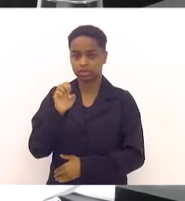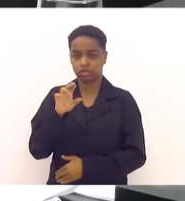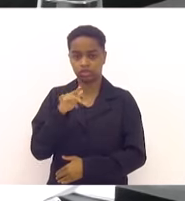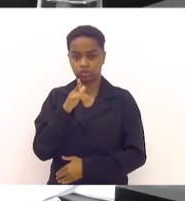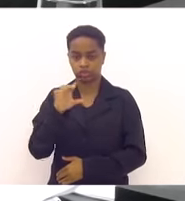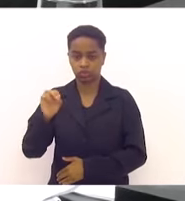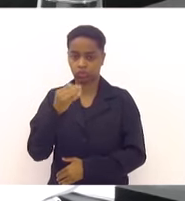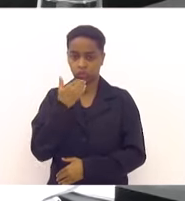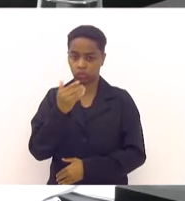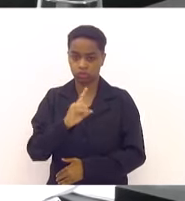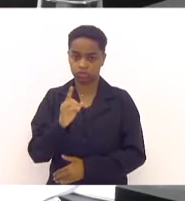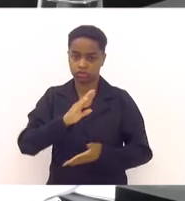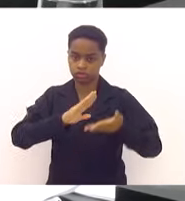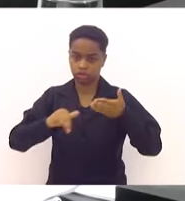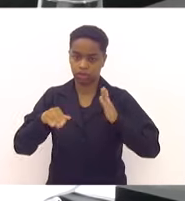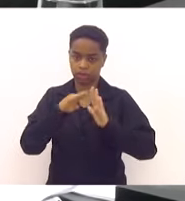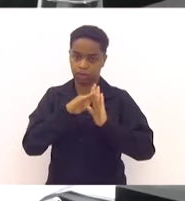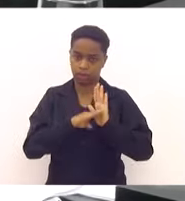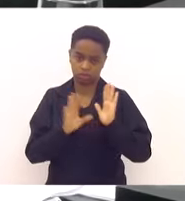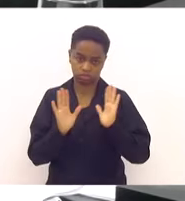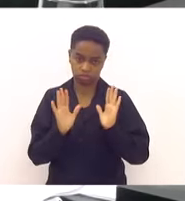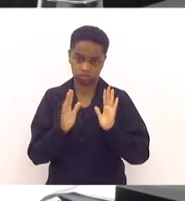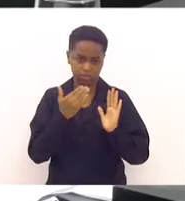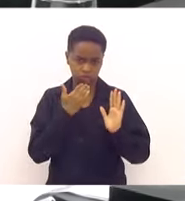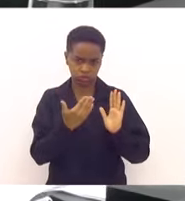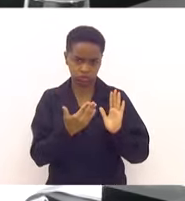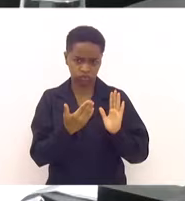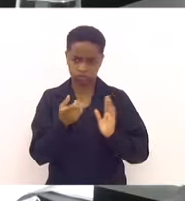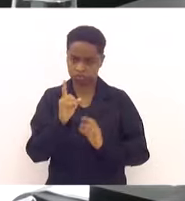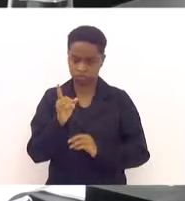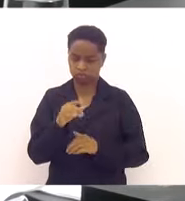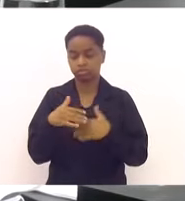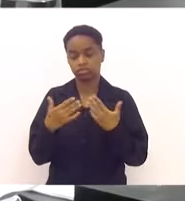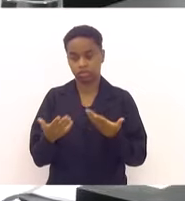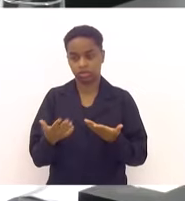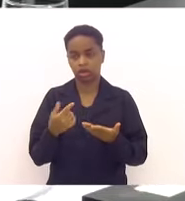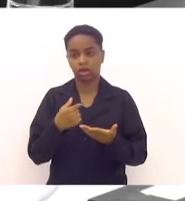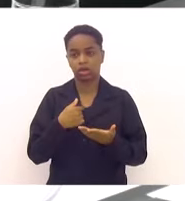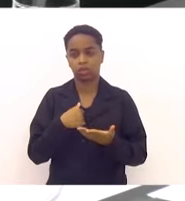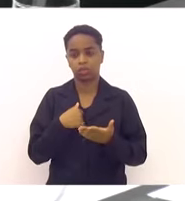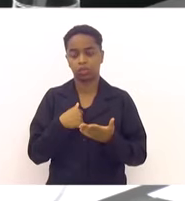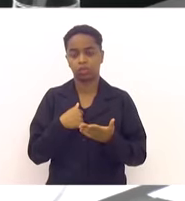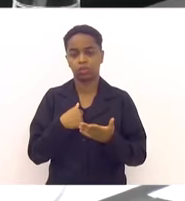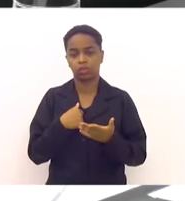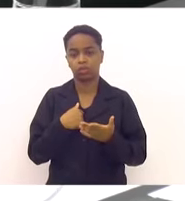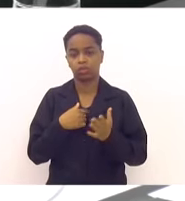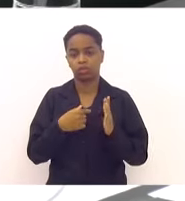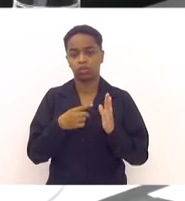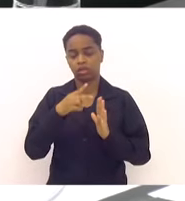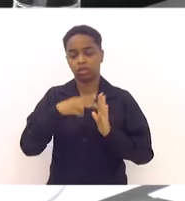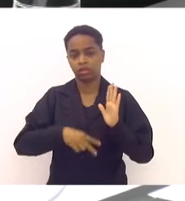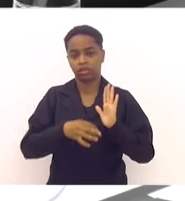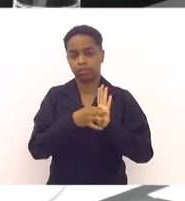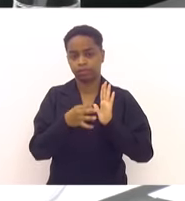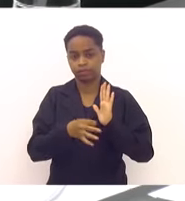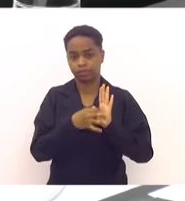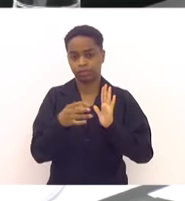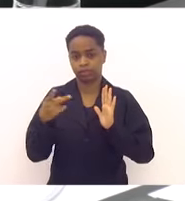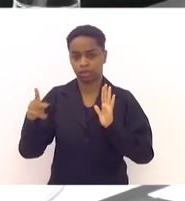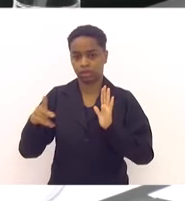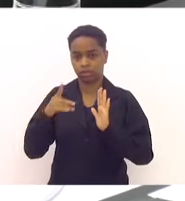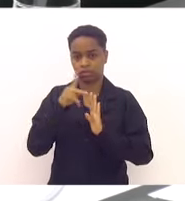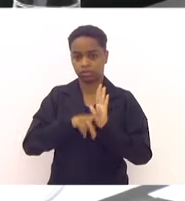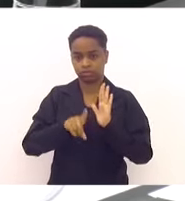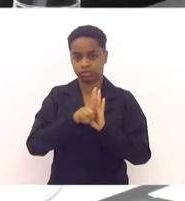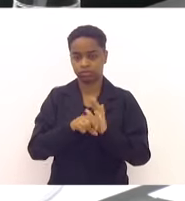retirar de pauta. Portanto, pediu para tirar, não. Então, passo ali o parecer dos projetos de relatoria do deputado doutor